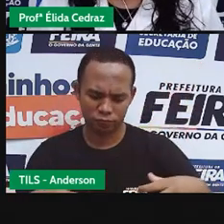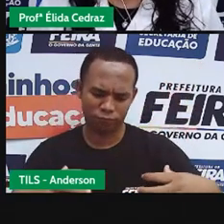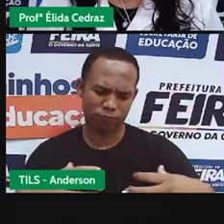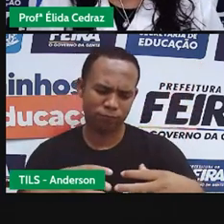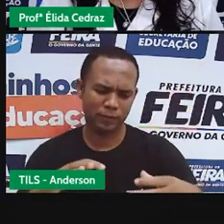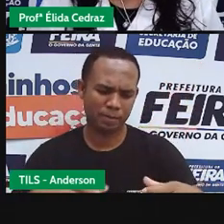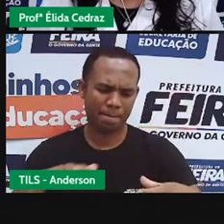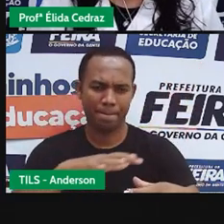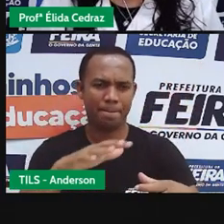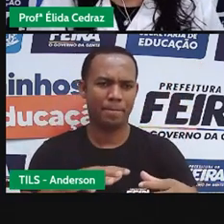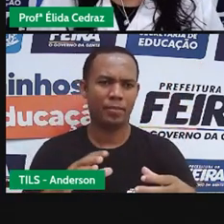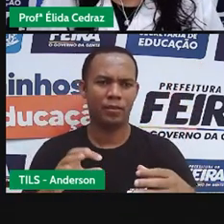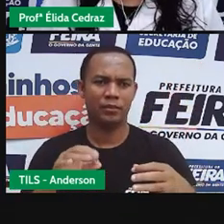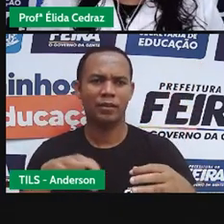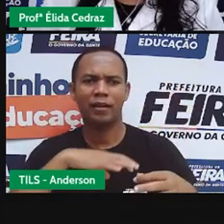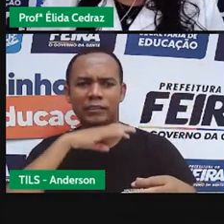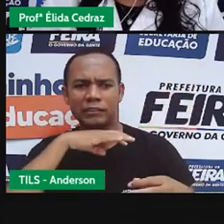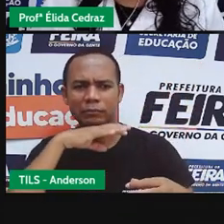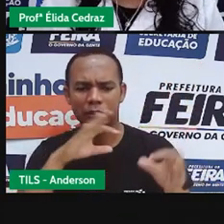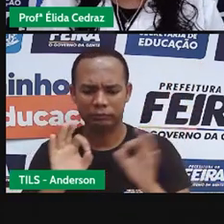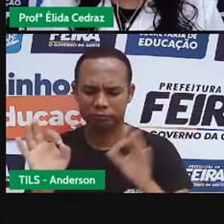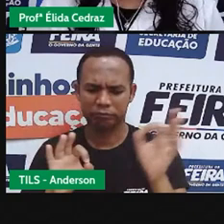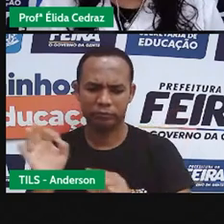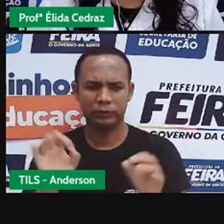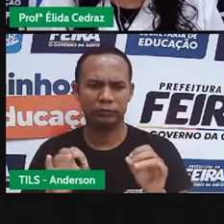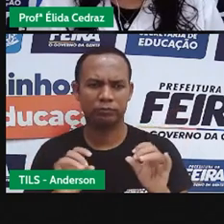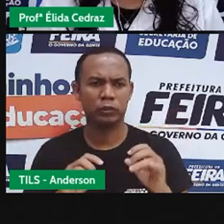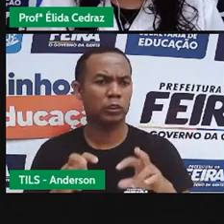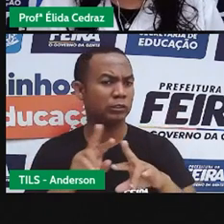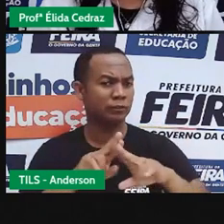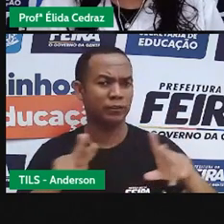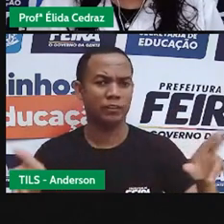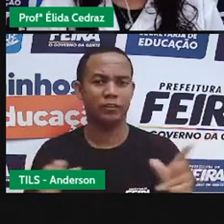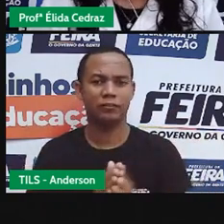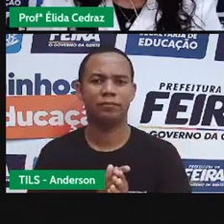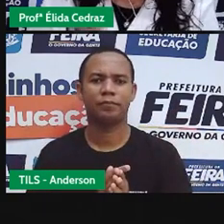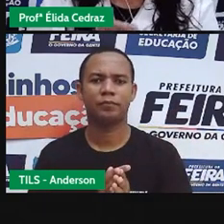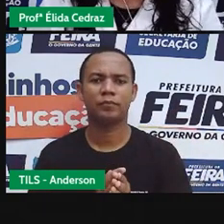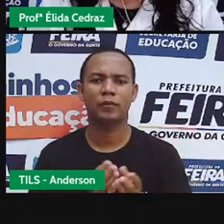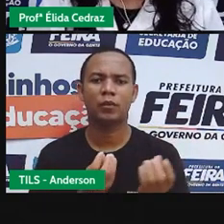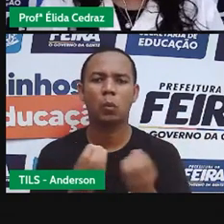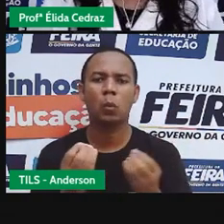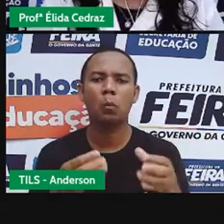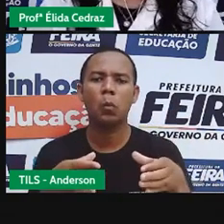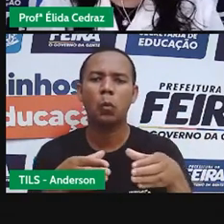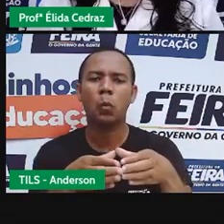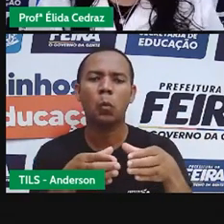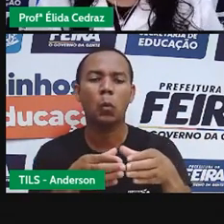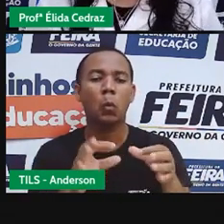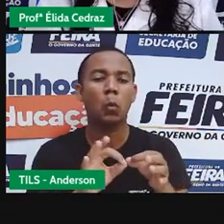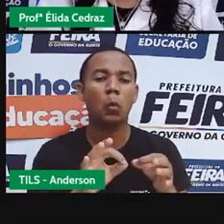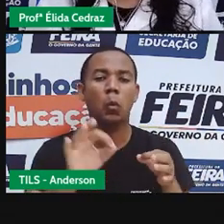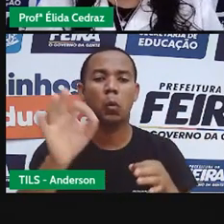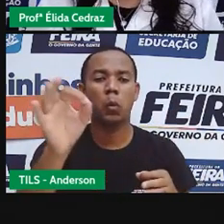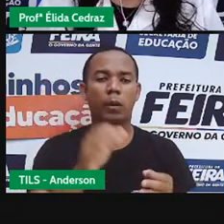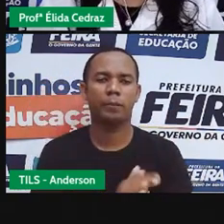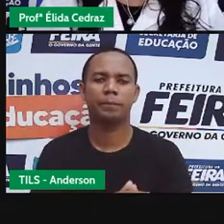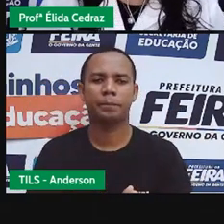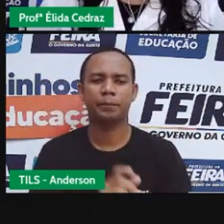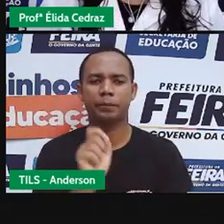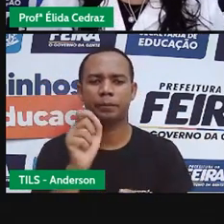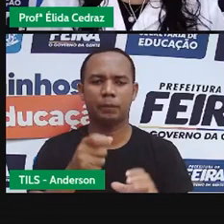e peles de animais, plantas e etc. Essa, gente, é uma comunidade bem isolada. Da